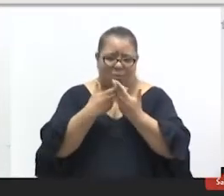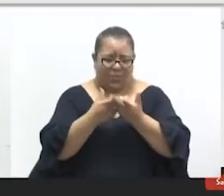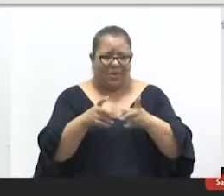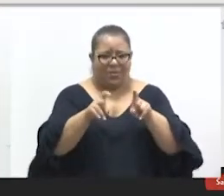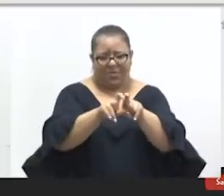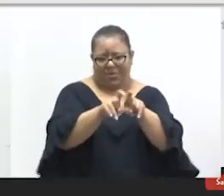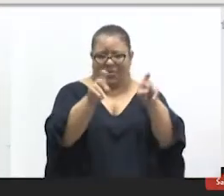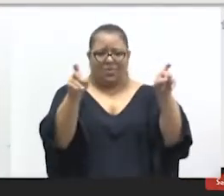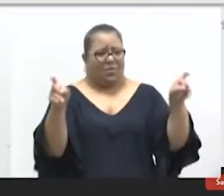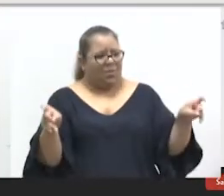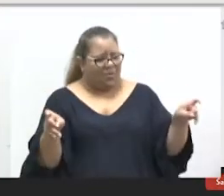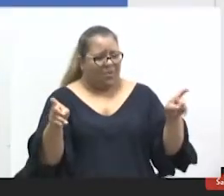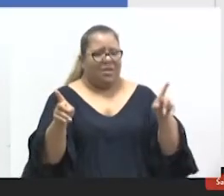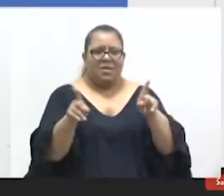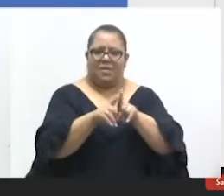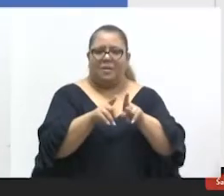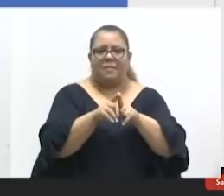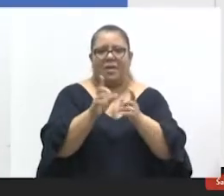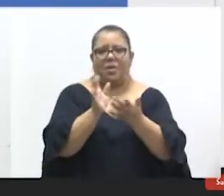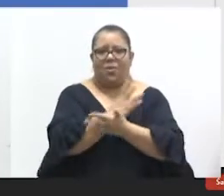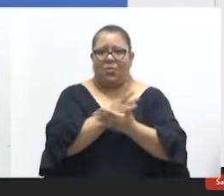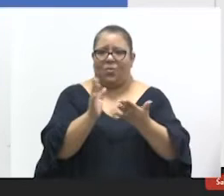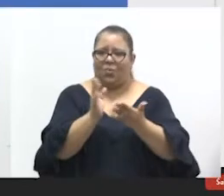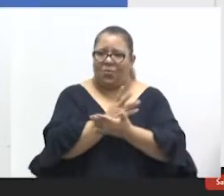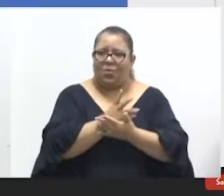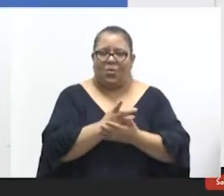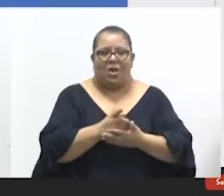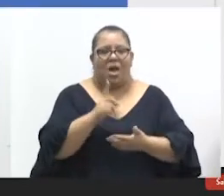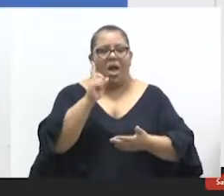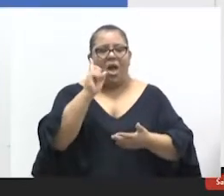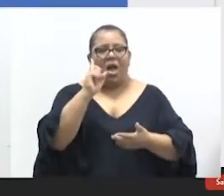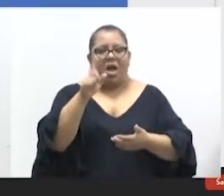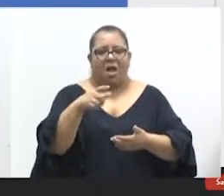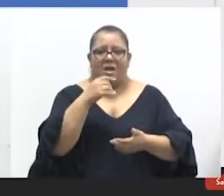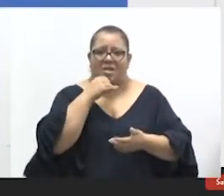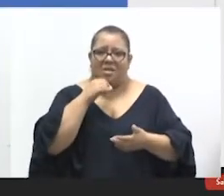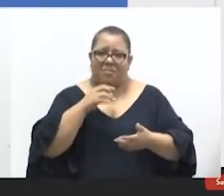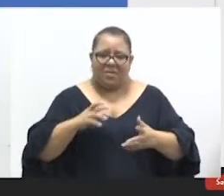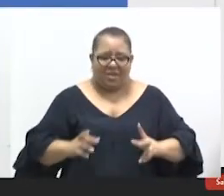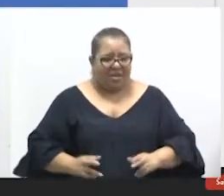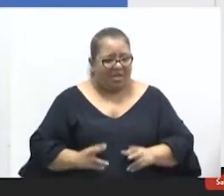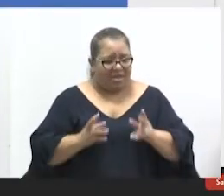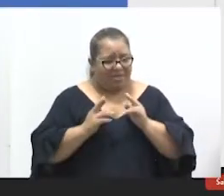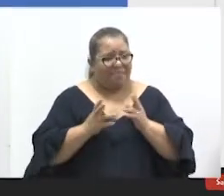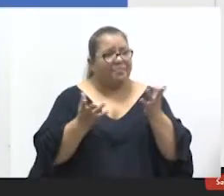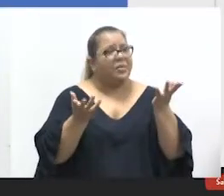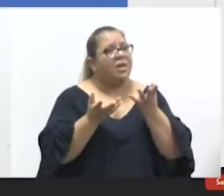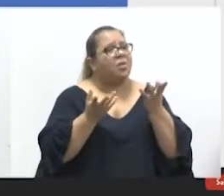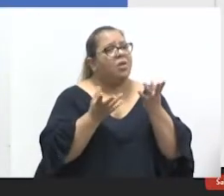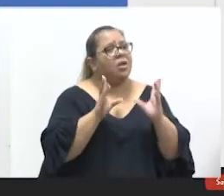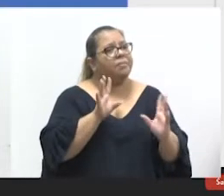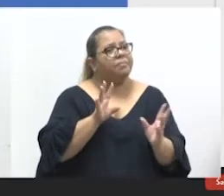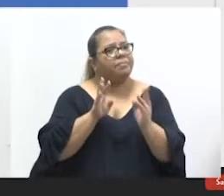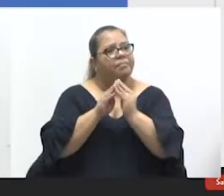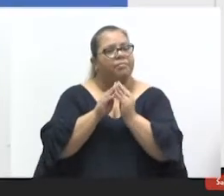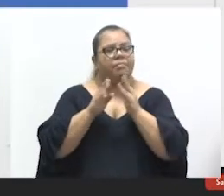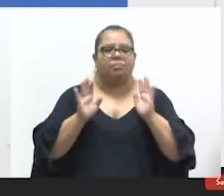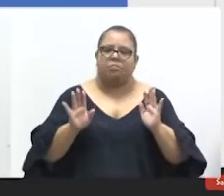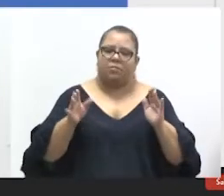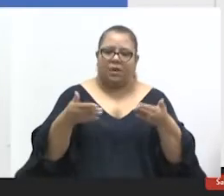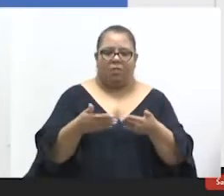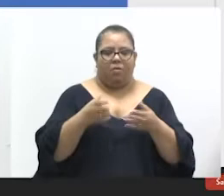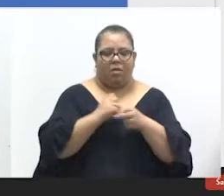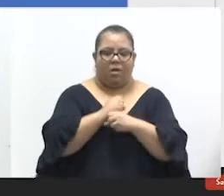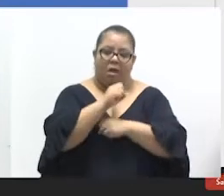e pâncreas. Pode passar. Bom, agora nós fizemos um recorte, tá? Especificamente para o